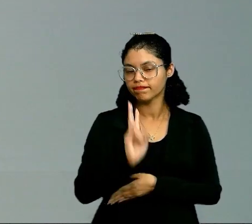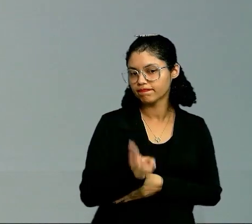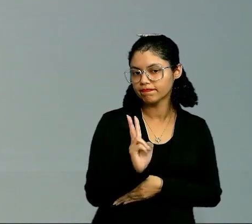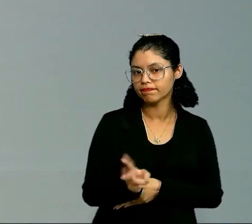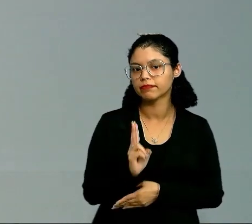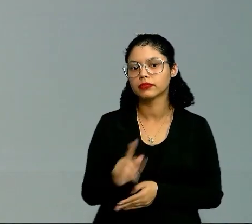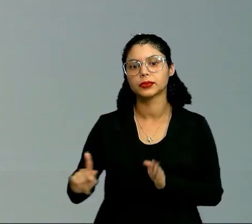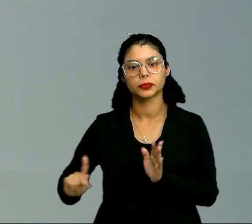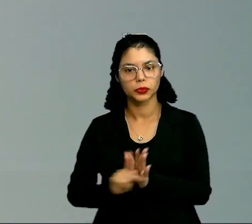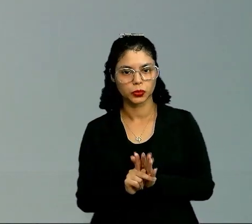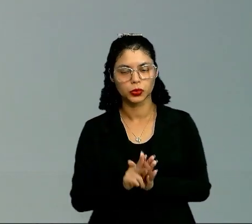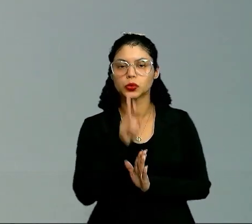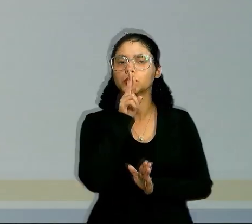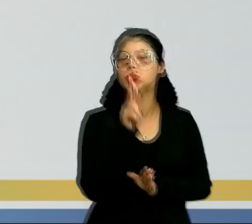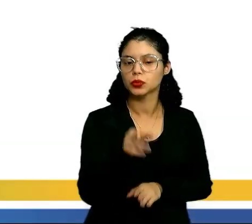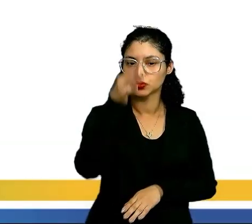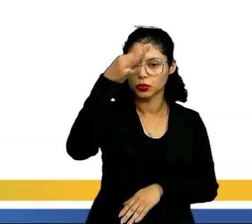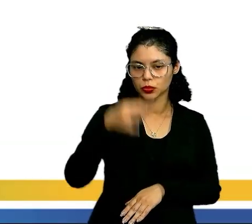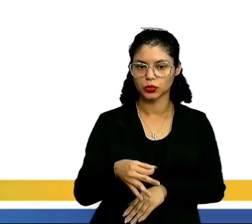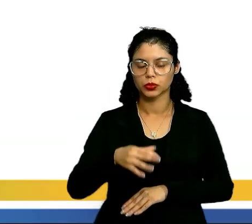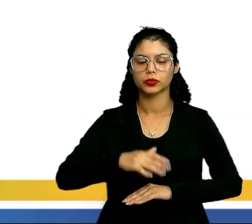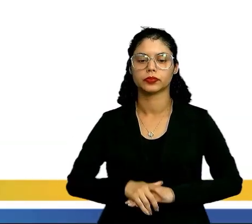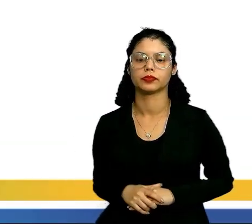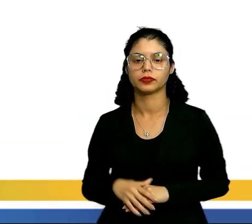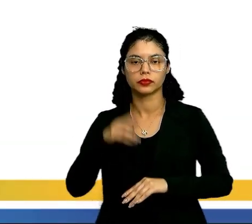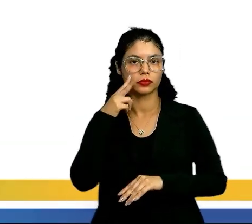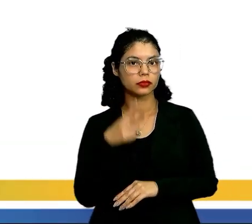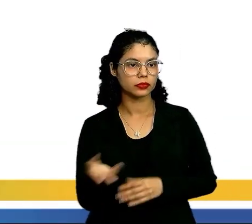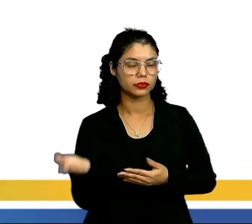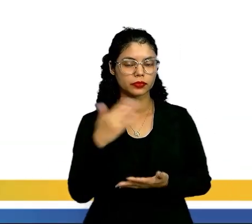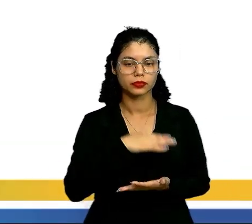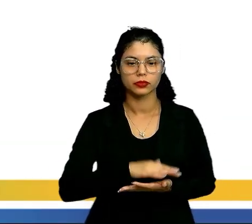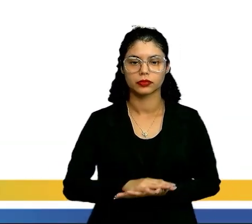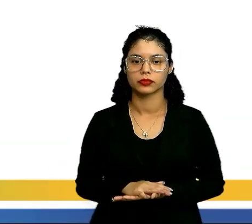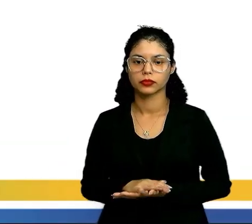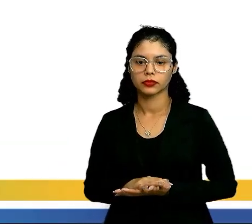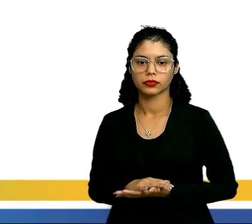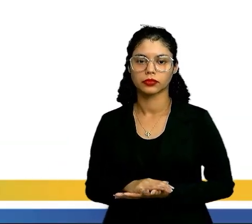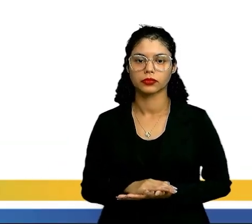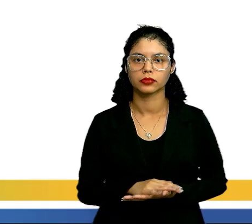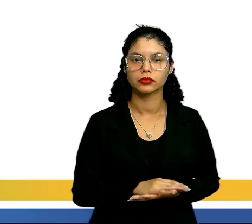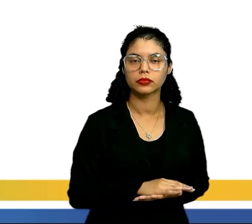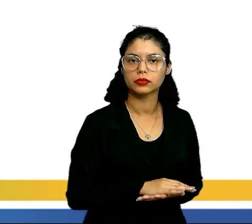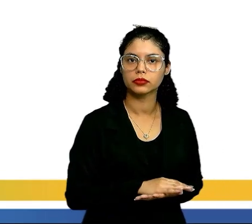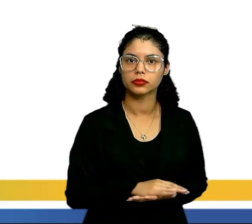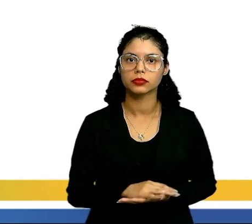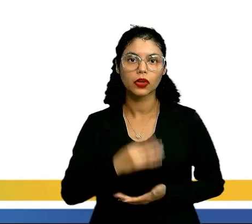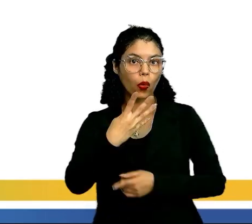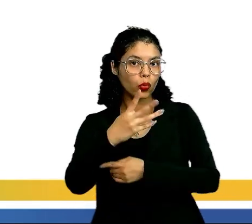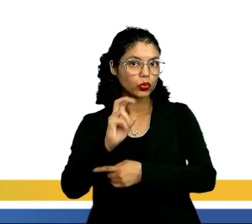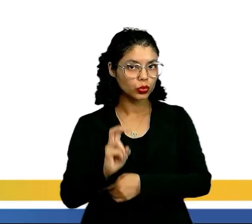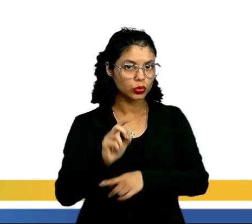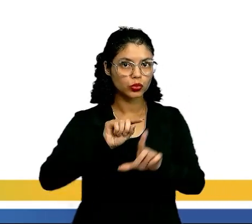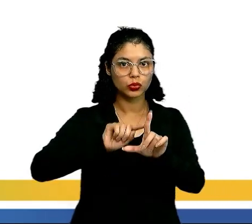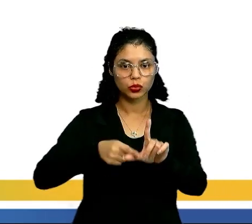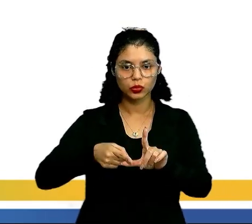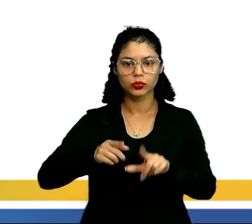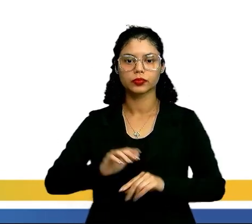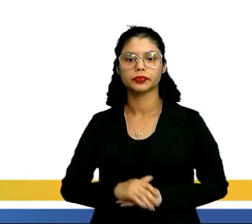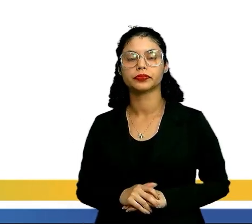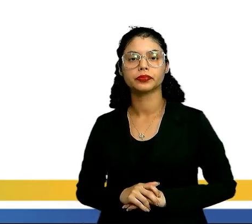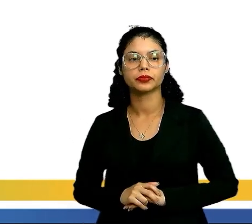sempre são usadas, tudo bem? Então vamos lá. Nesse caso aí, a tangente de 45